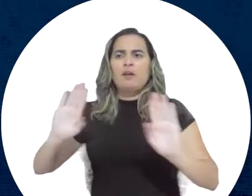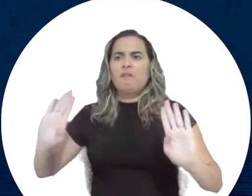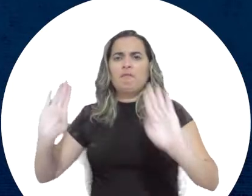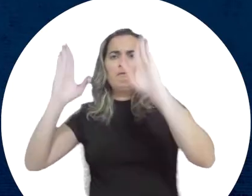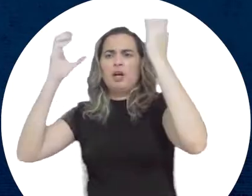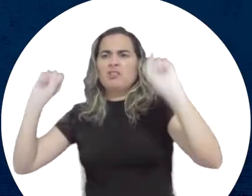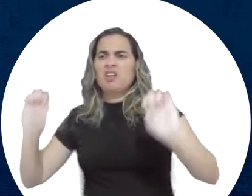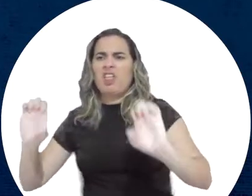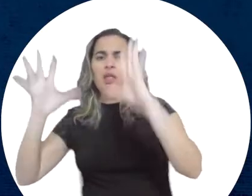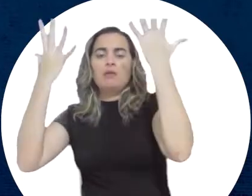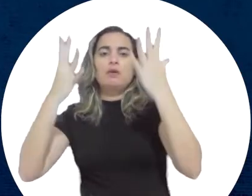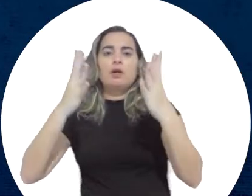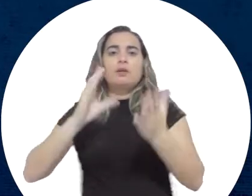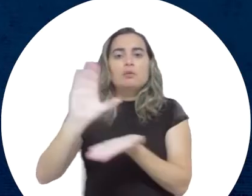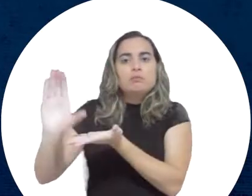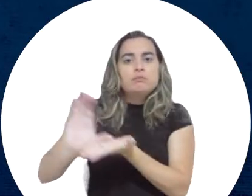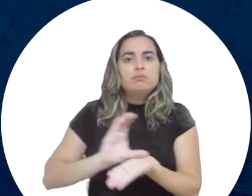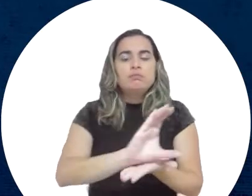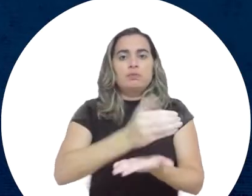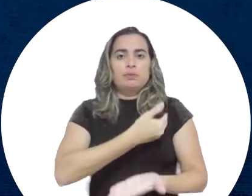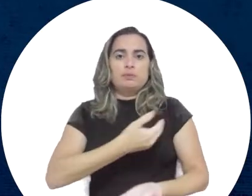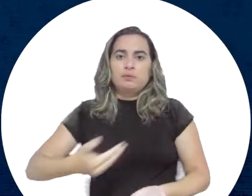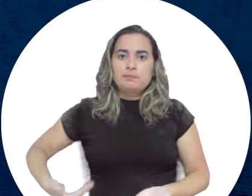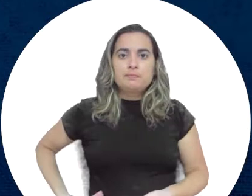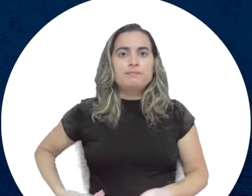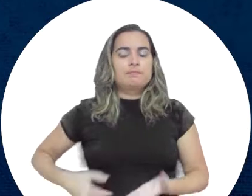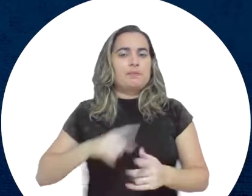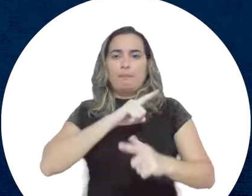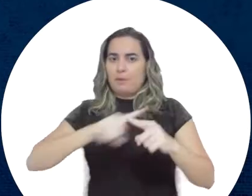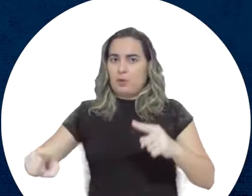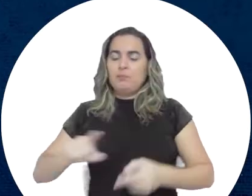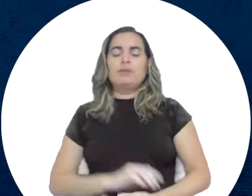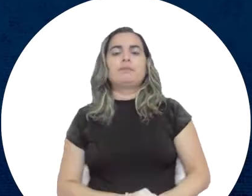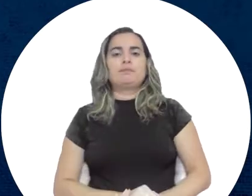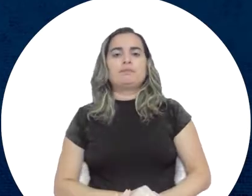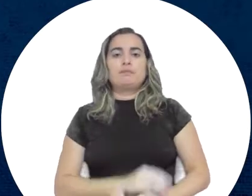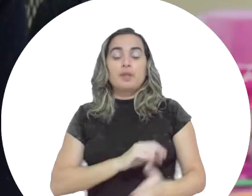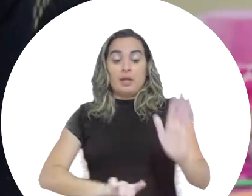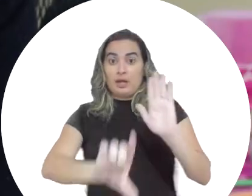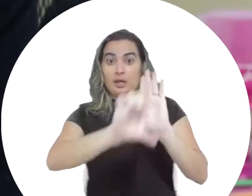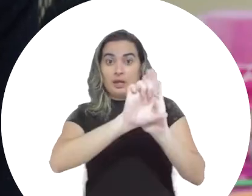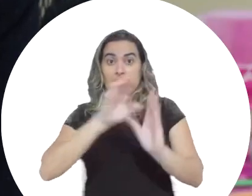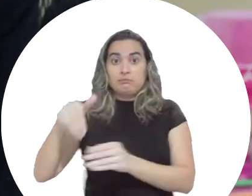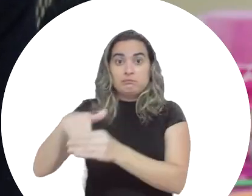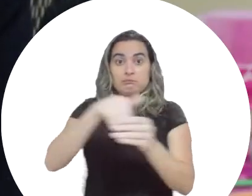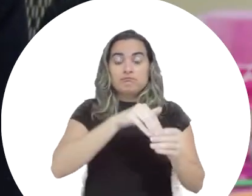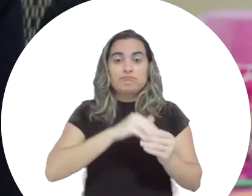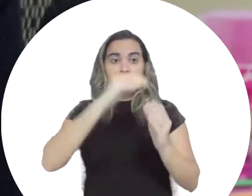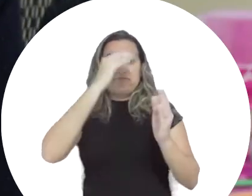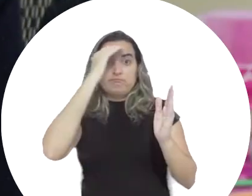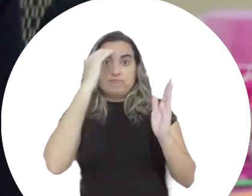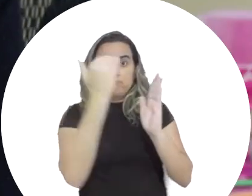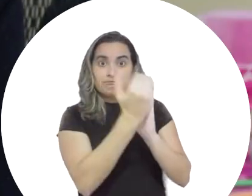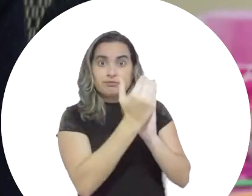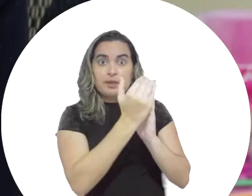shows artísticos pagos com recursos públicos na realização de inaugurações, por exemplo. O que a lei das eleições